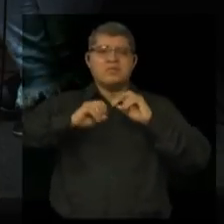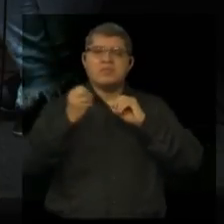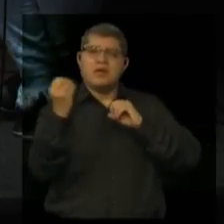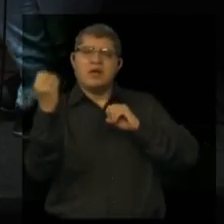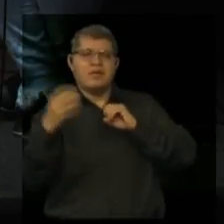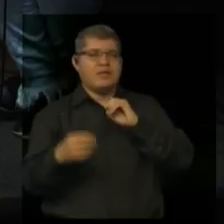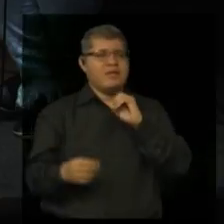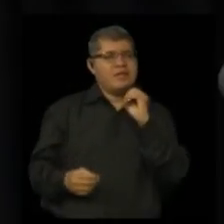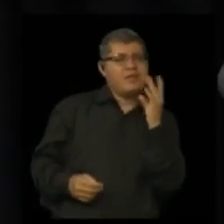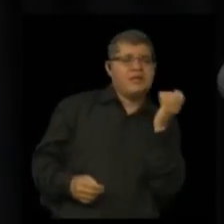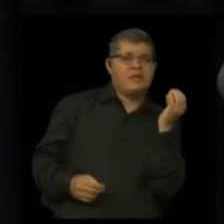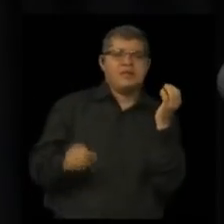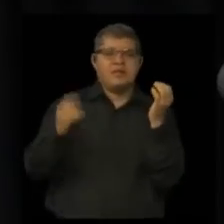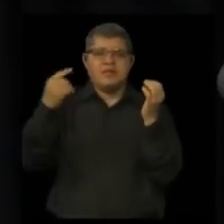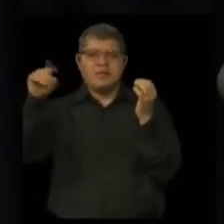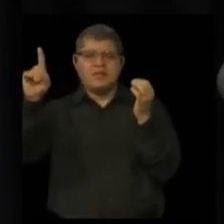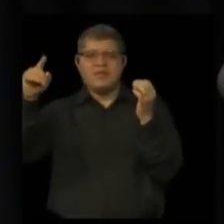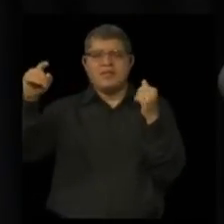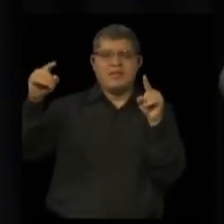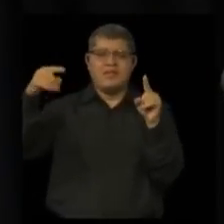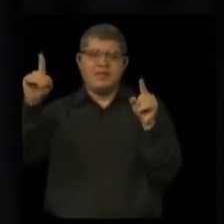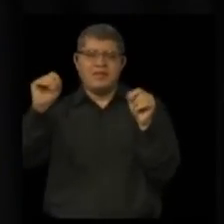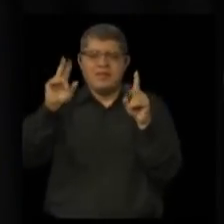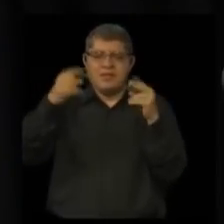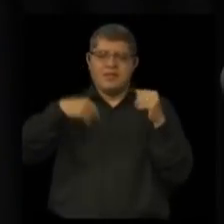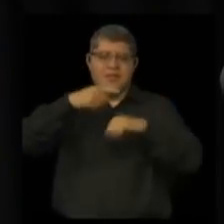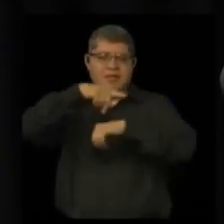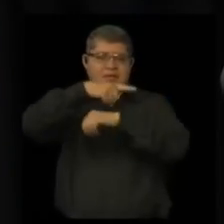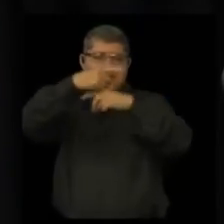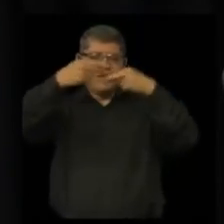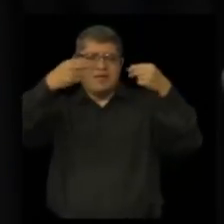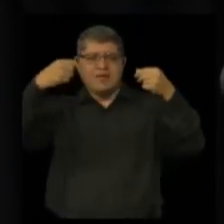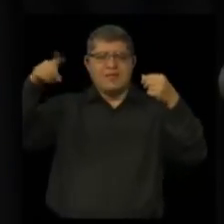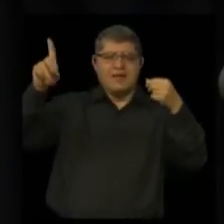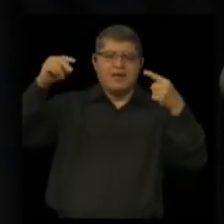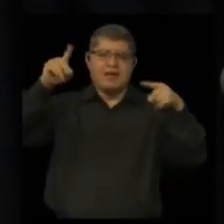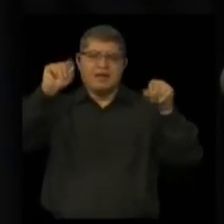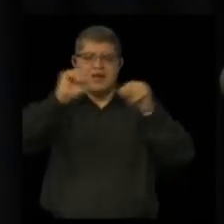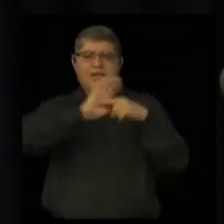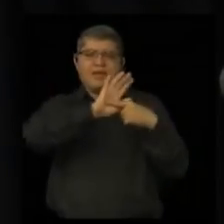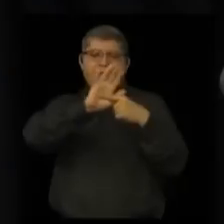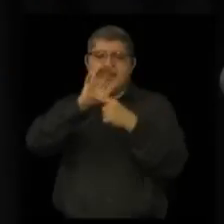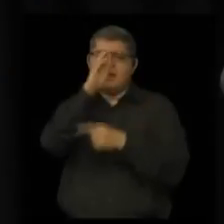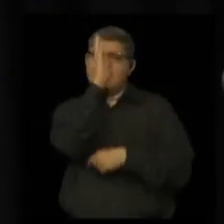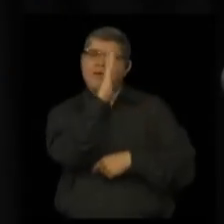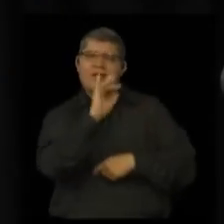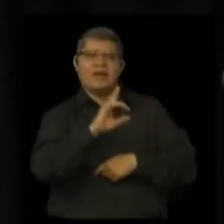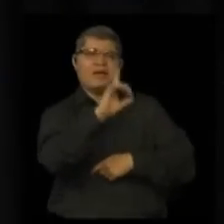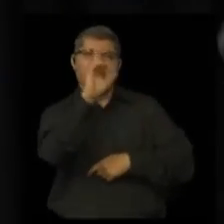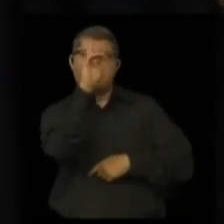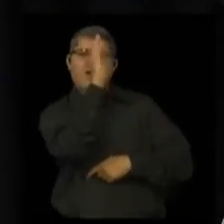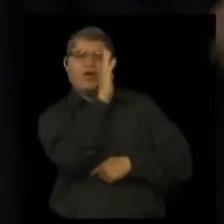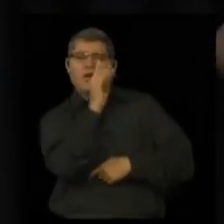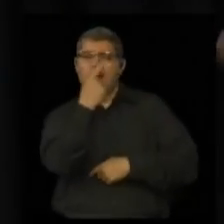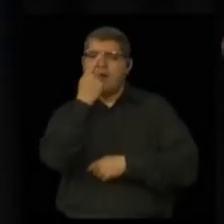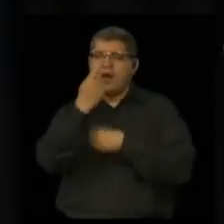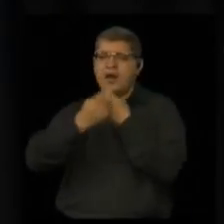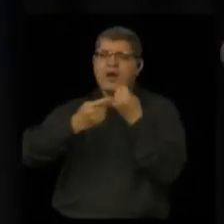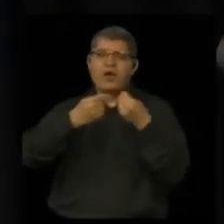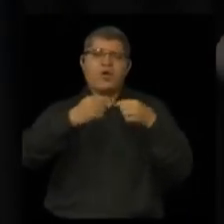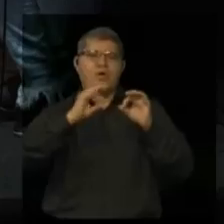longos, né? Voos altos. Você está com uma carreira internacional, está representando o Brasil no Dia do Brasil. Conte pra gente como